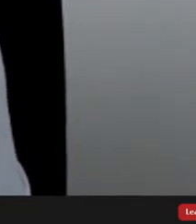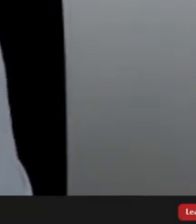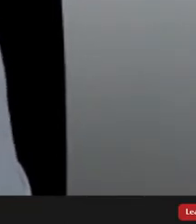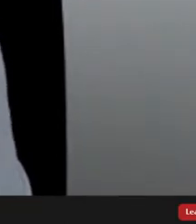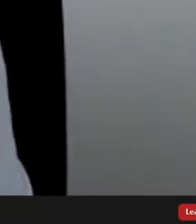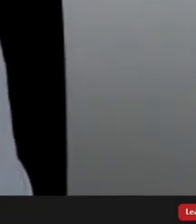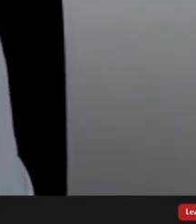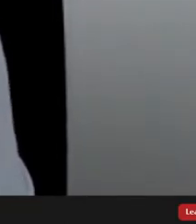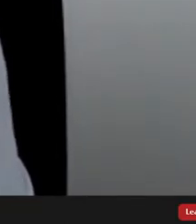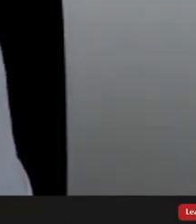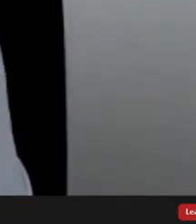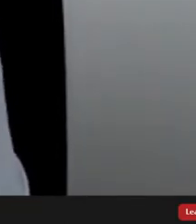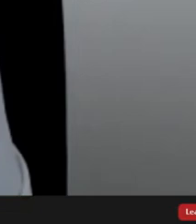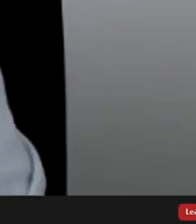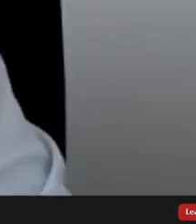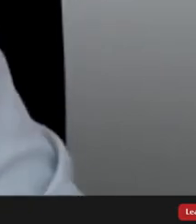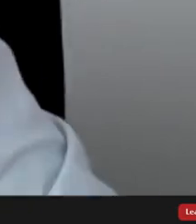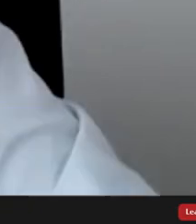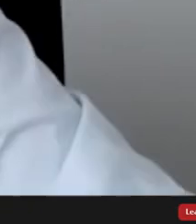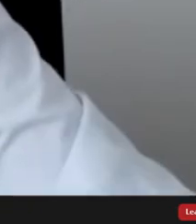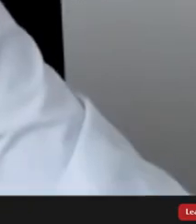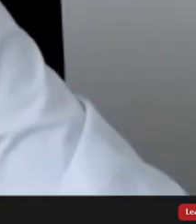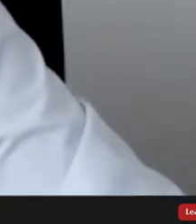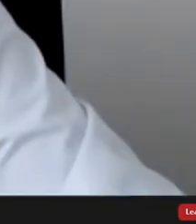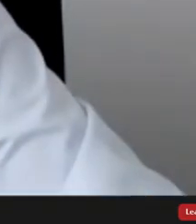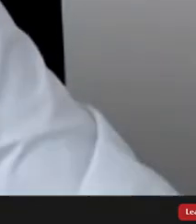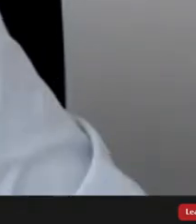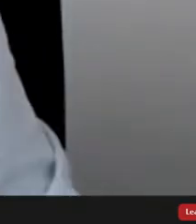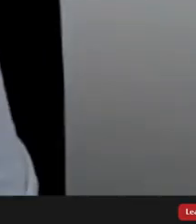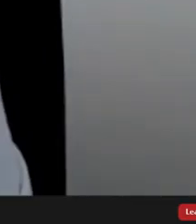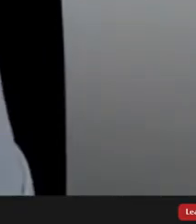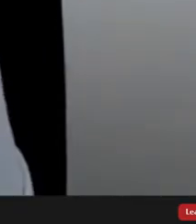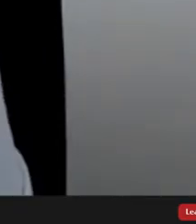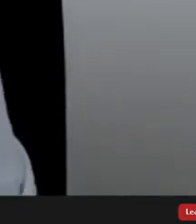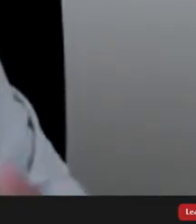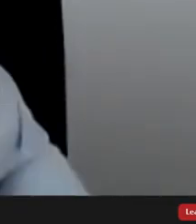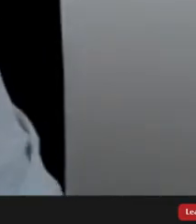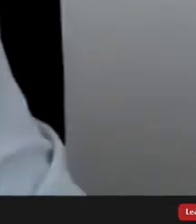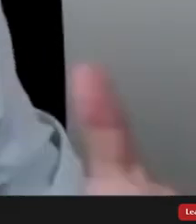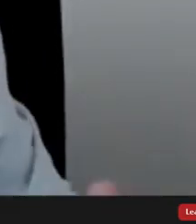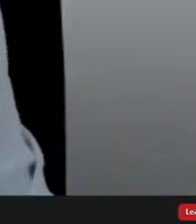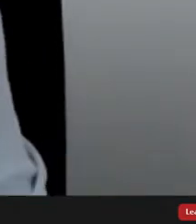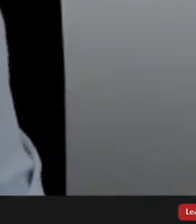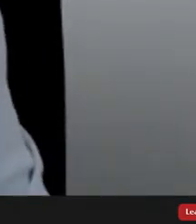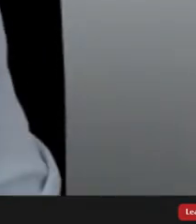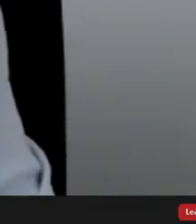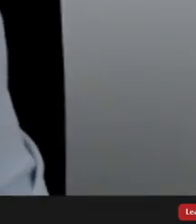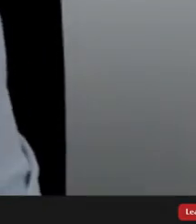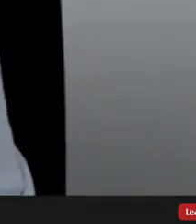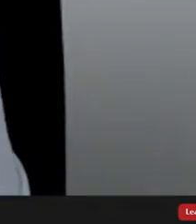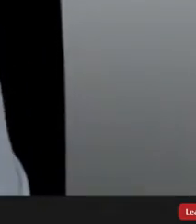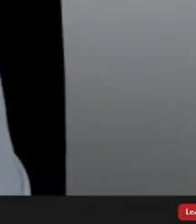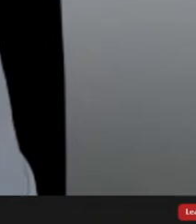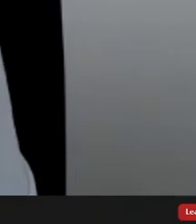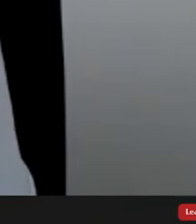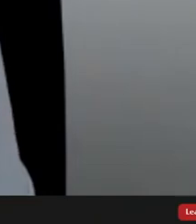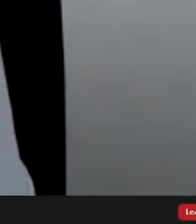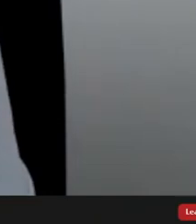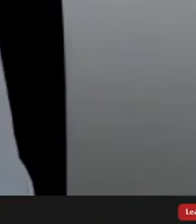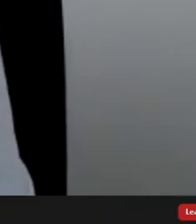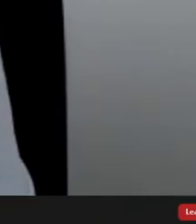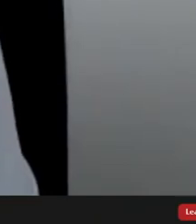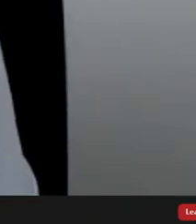balanço para nós de hoje é muito importante, porque a FAETEC poderá restituir como que tentou enfrentar, como que buscou enfrentar